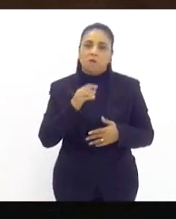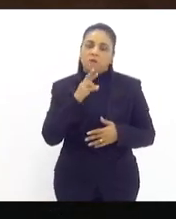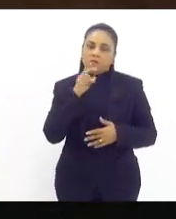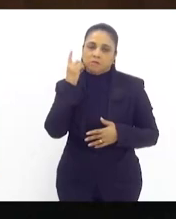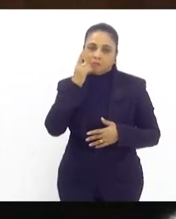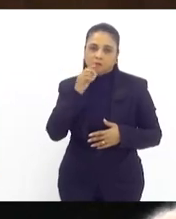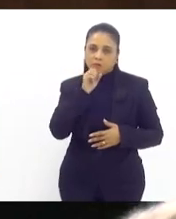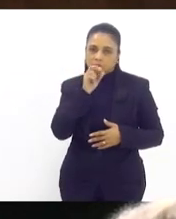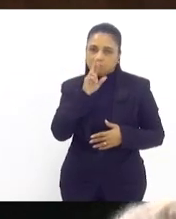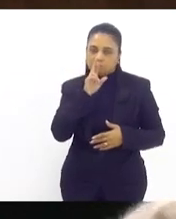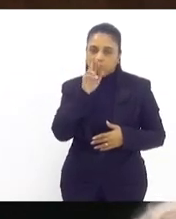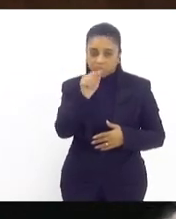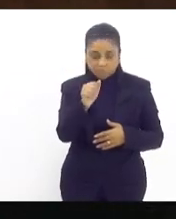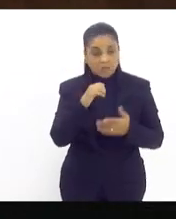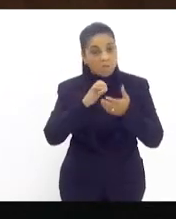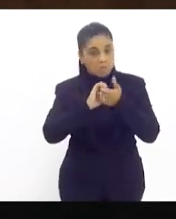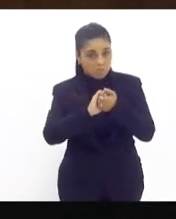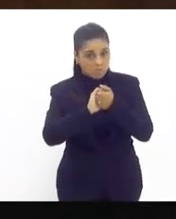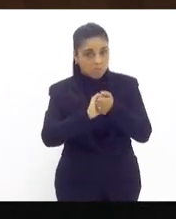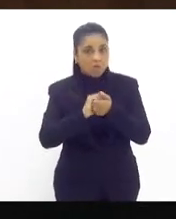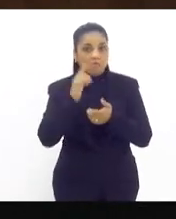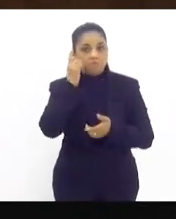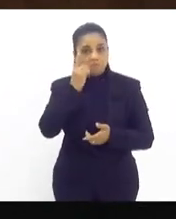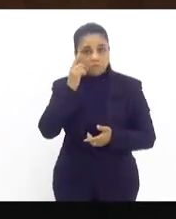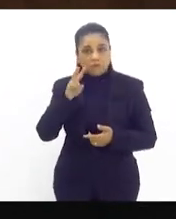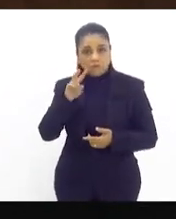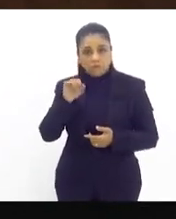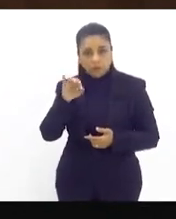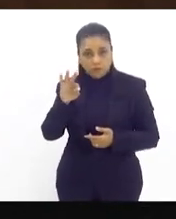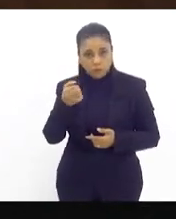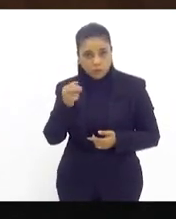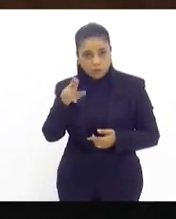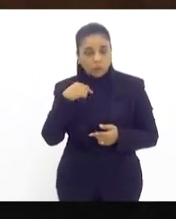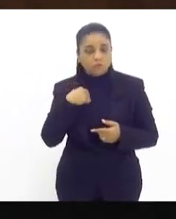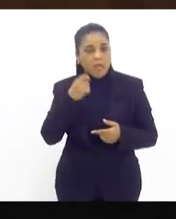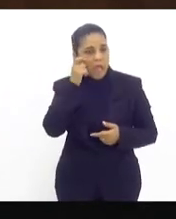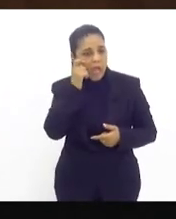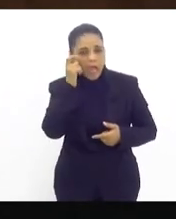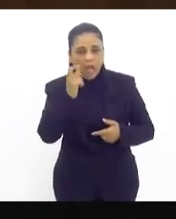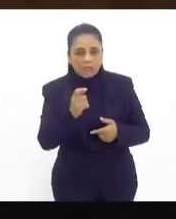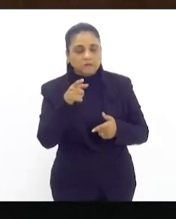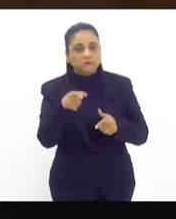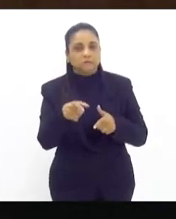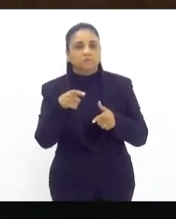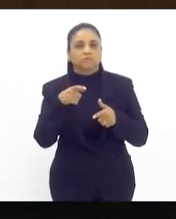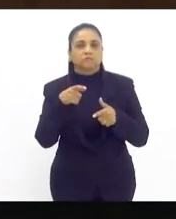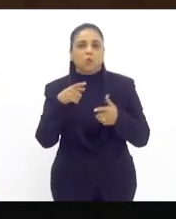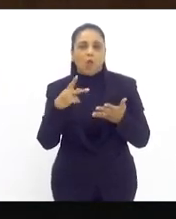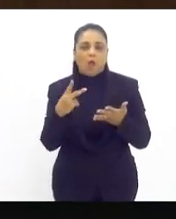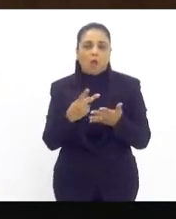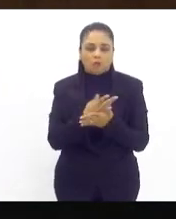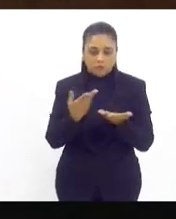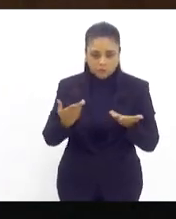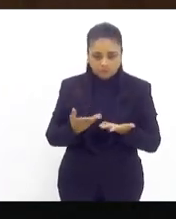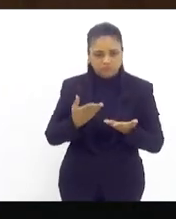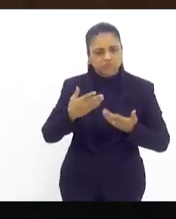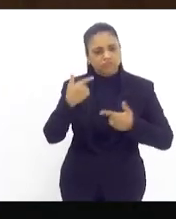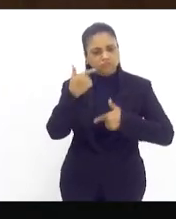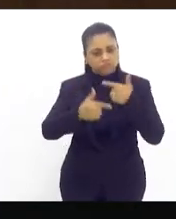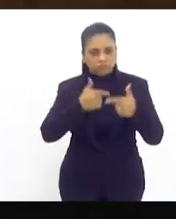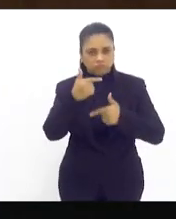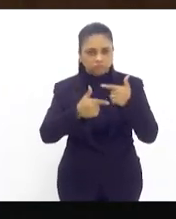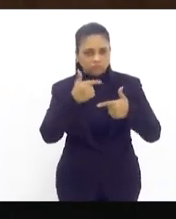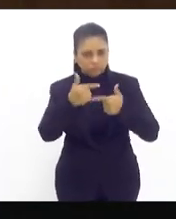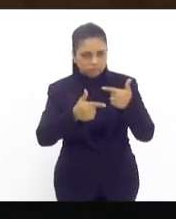Victor Júnior o é o dever do parlamentar de fato tá antenado com o que tá acontecendo Então parabenizar o brilhante trabalho Deputado